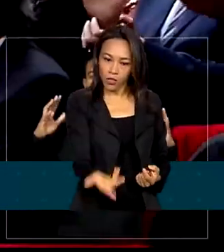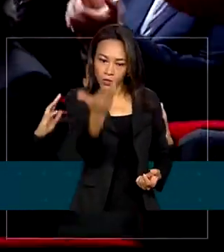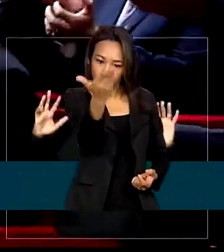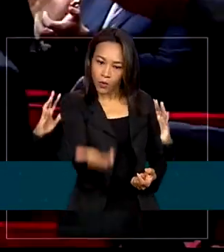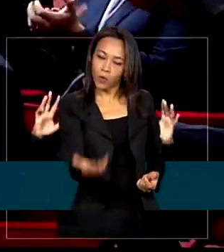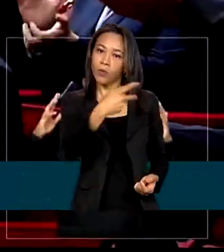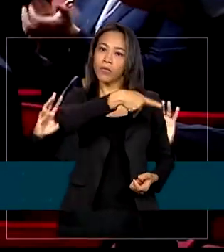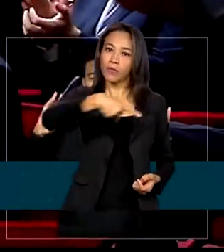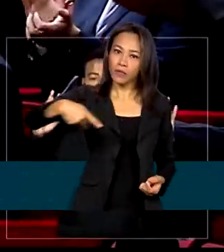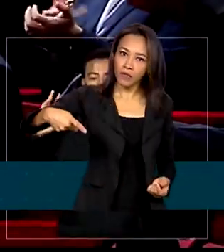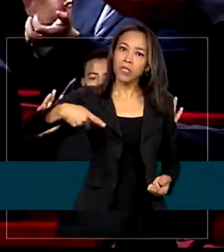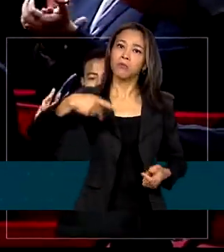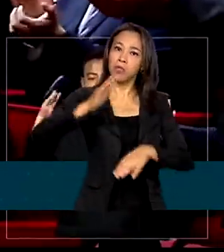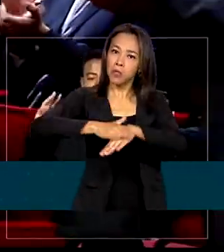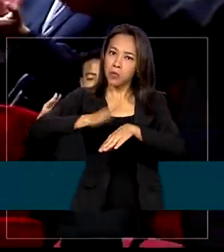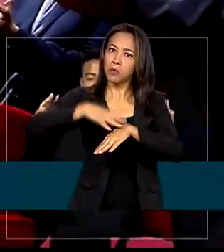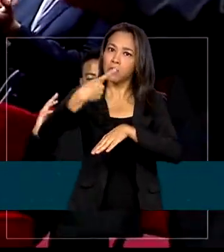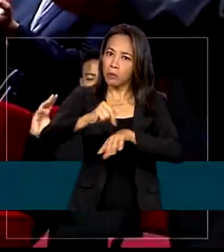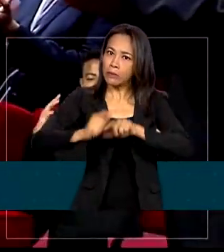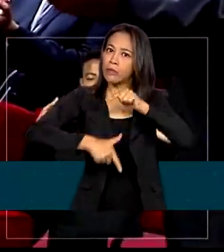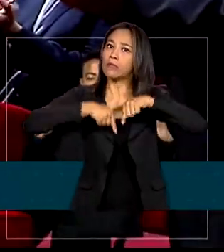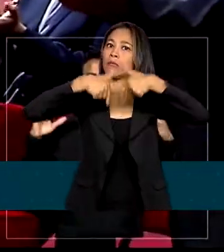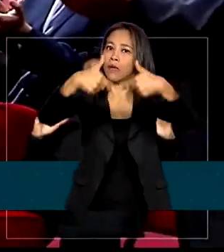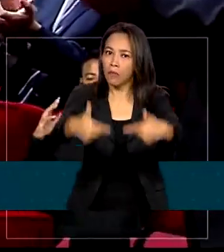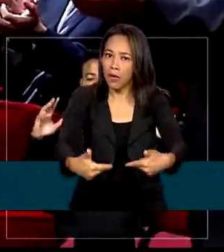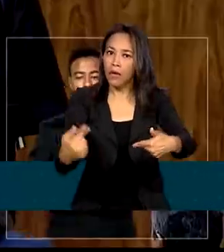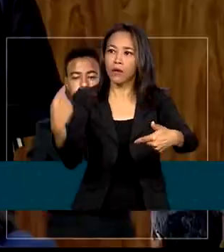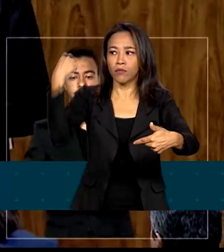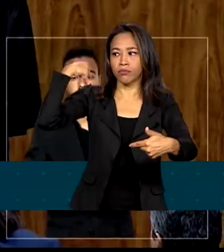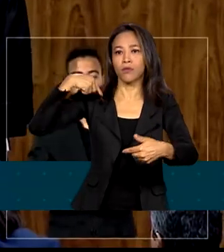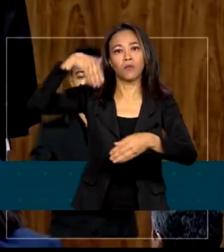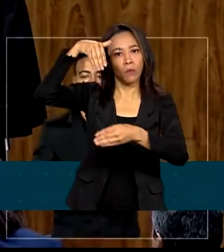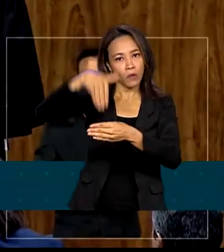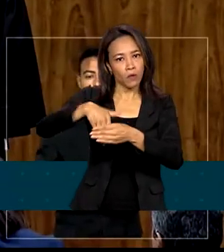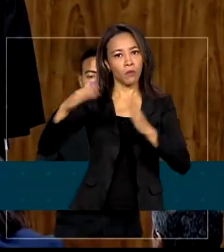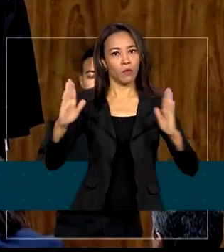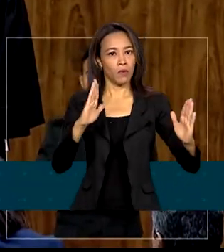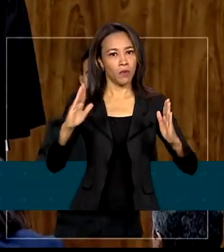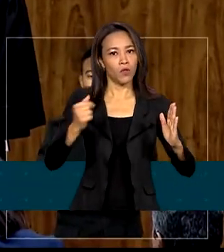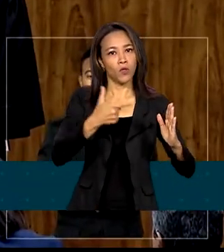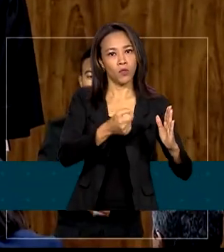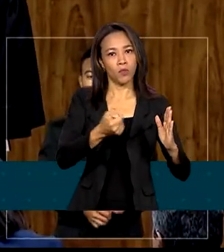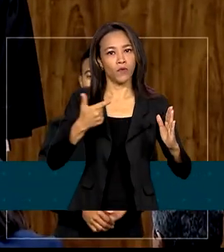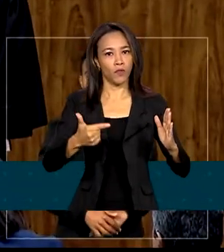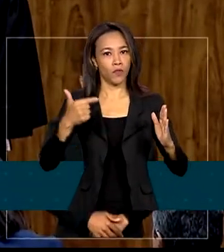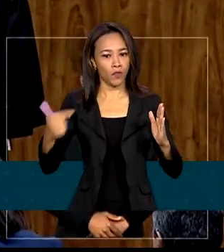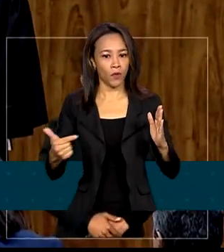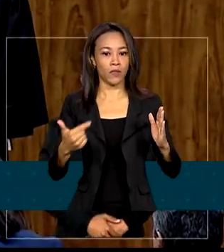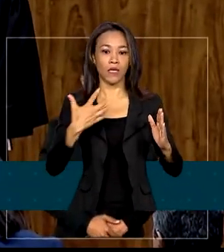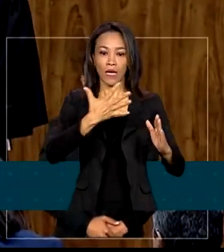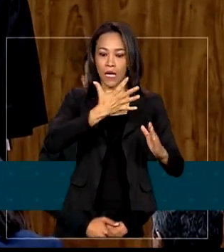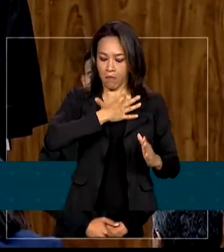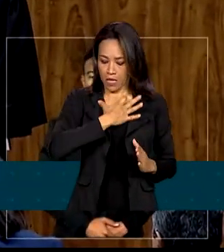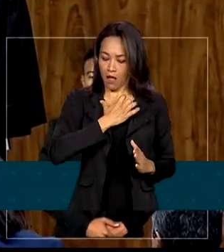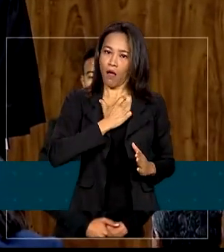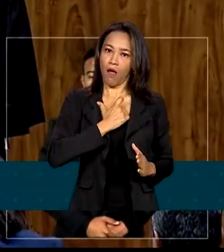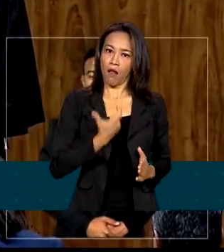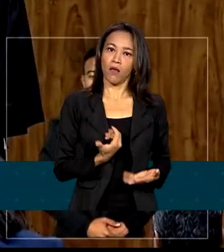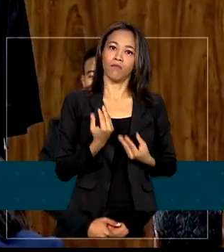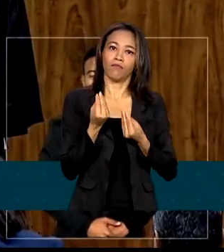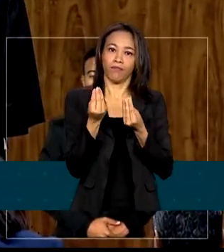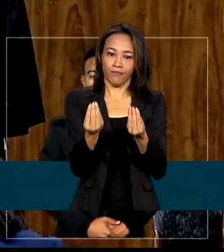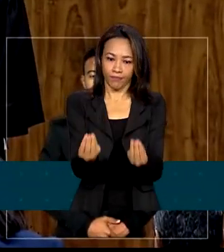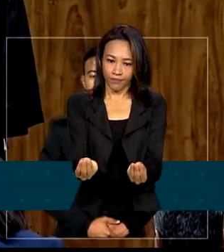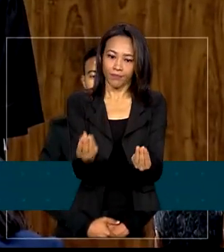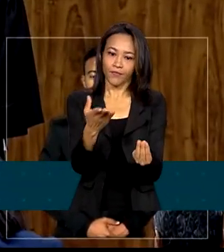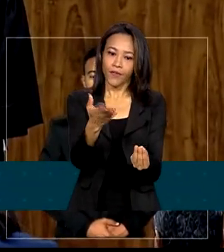Pacheco pela atuação durante as eleições de 2022. A medalha ao presidente do Senado Federal foi proposta pelo